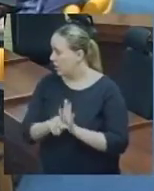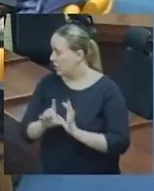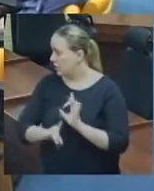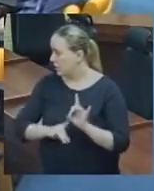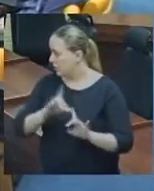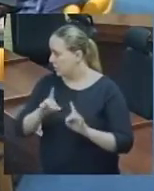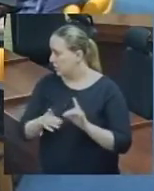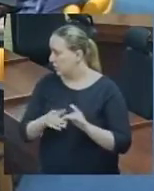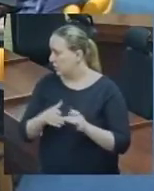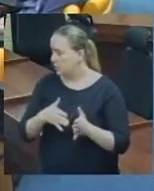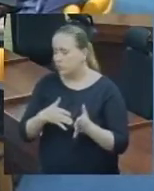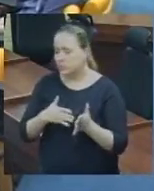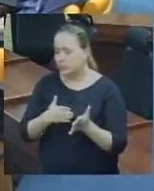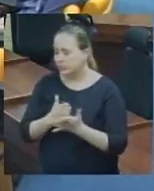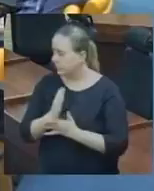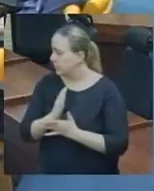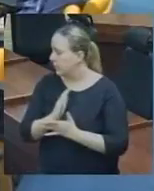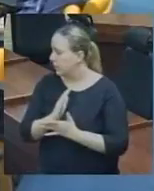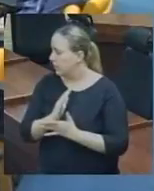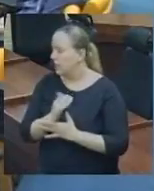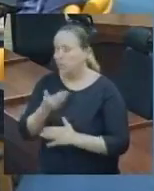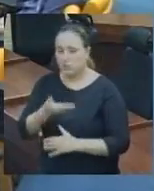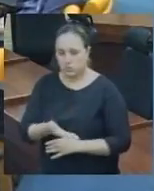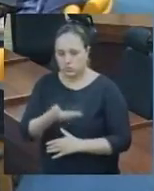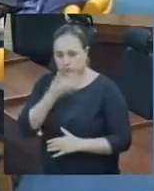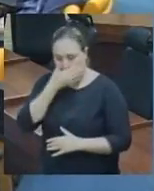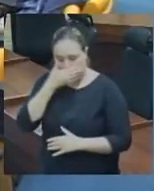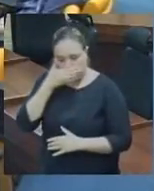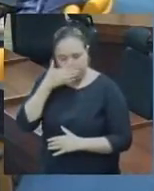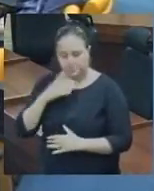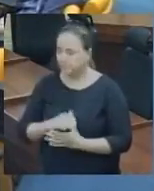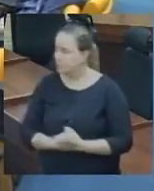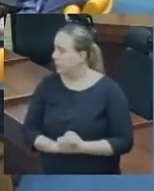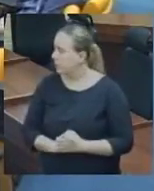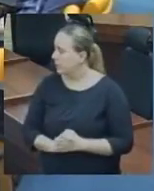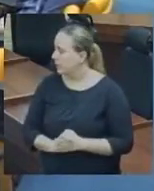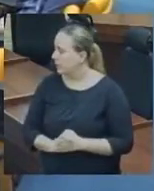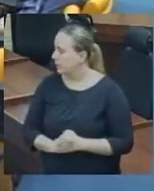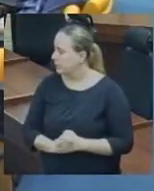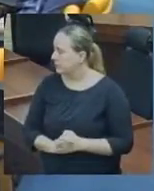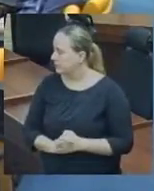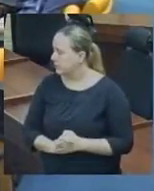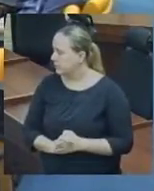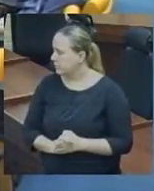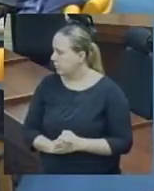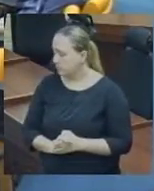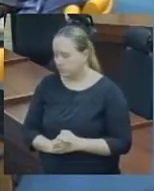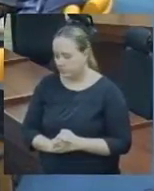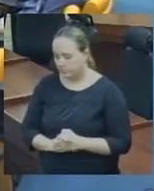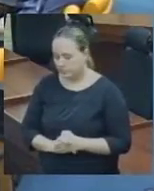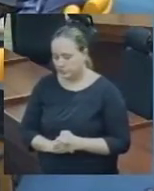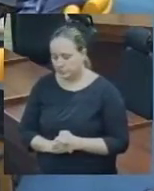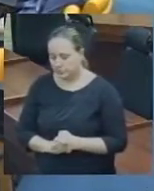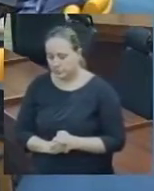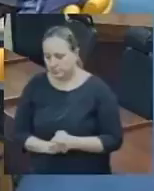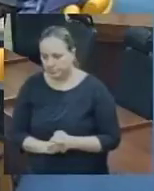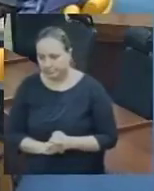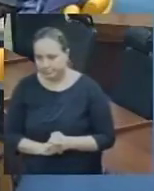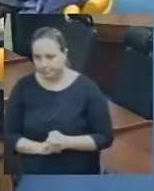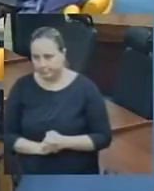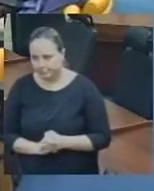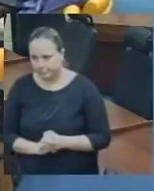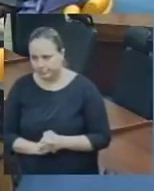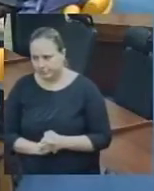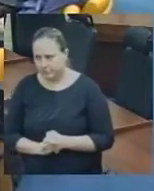regulamenta andante isso que eu posso dizer que eu fiz até agora na nova